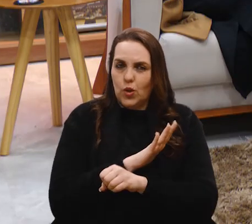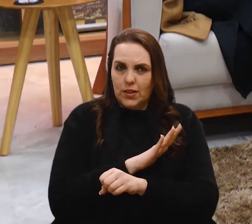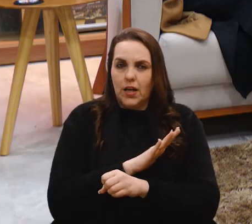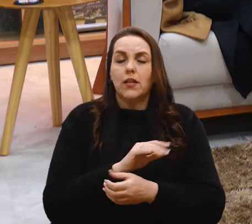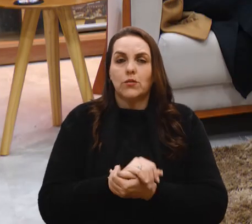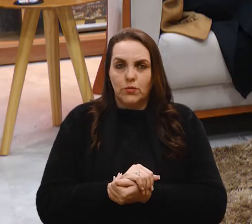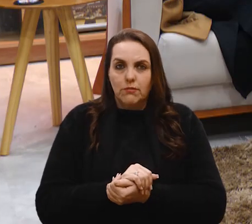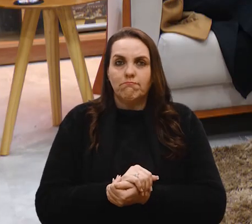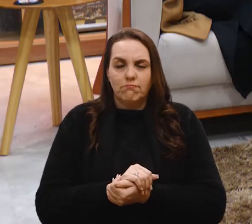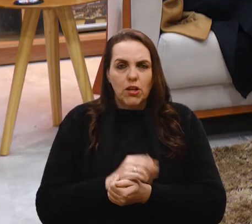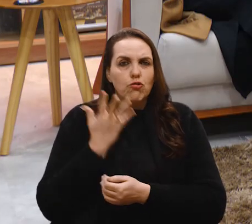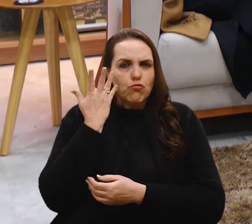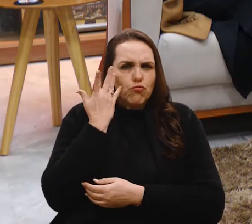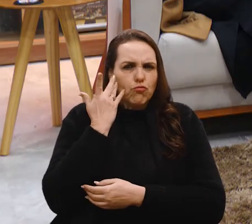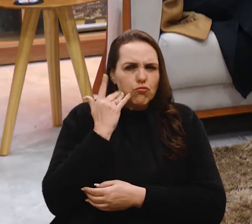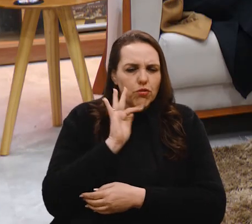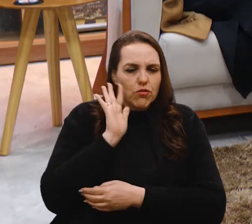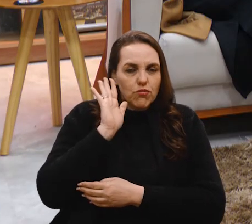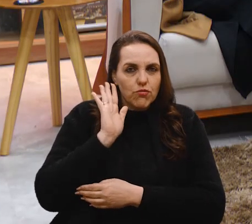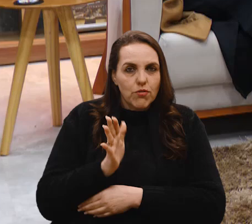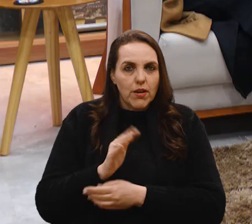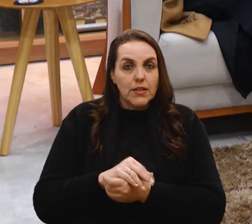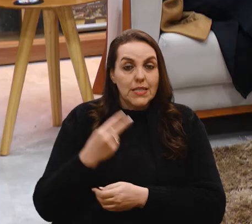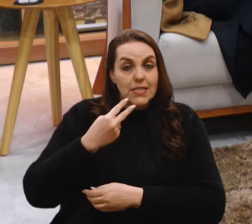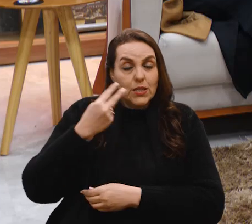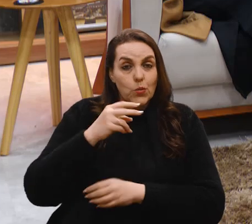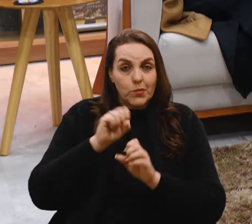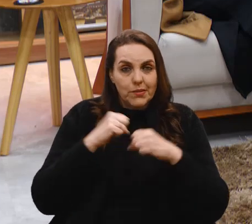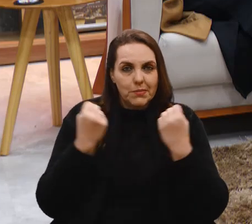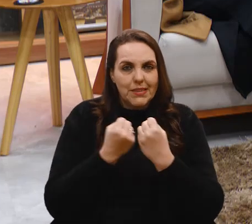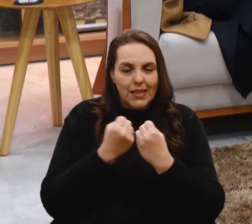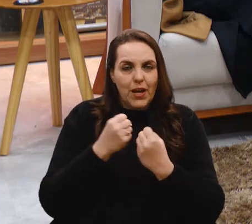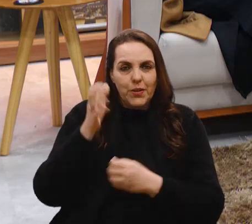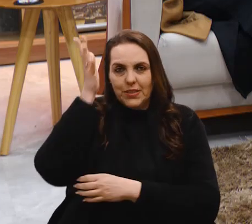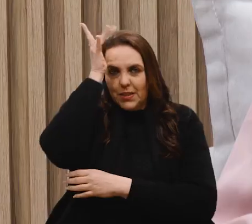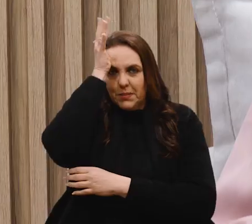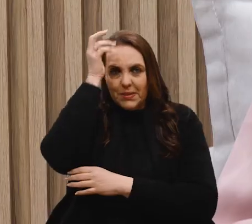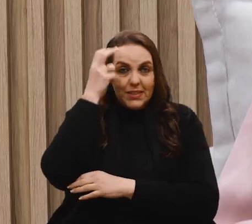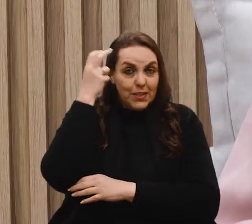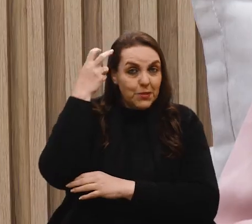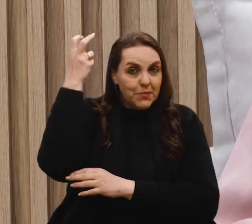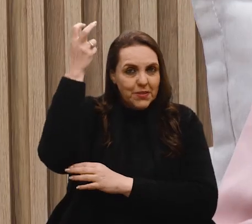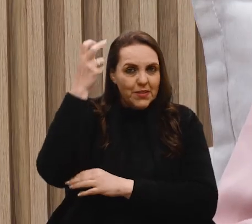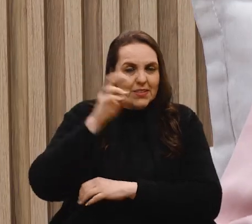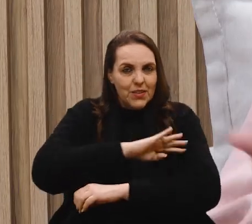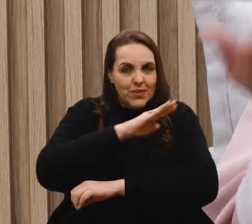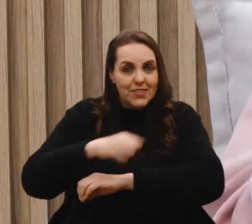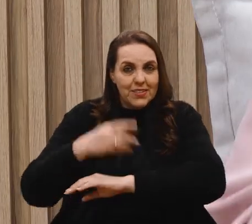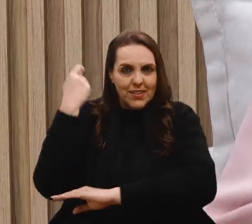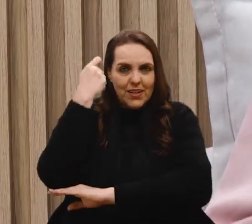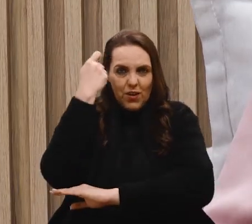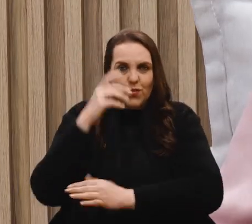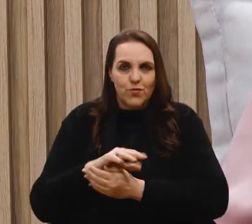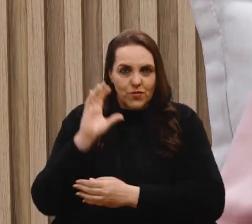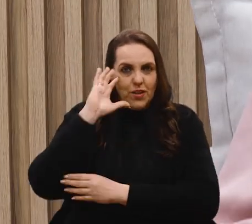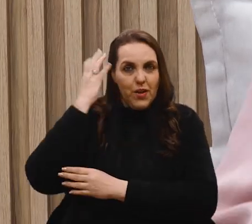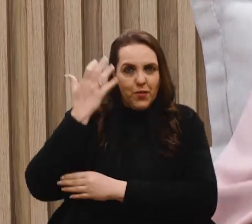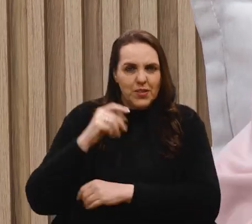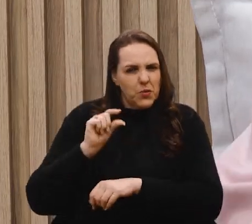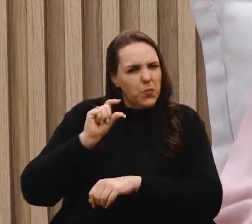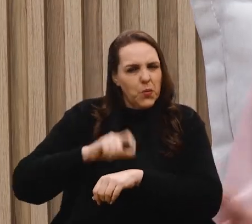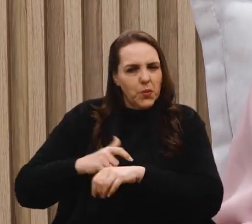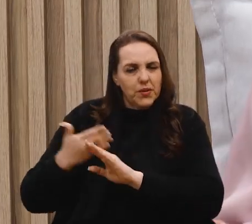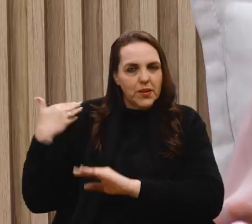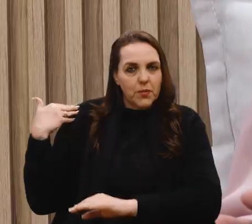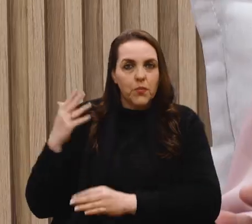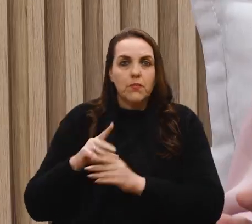assim, há dias, que é o segundo seminário de altas habilidades e superdotação da Serra Gaúcha, que aconteceu recentemente,